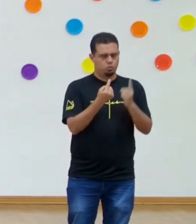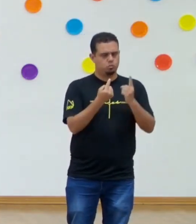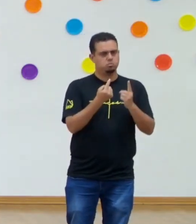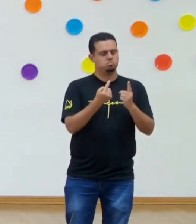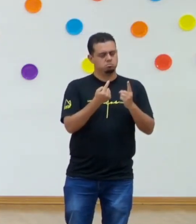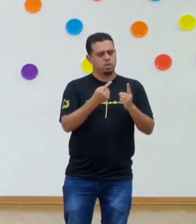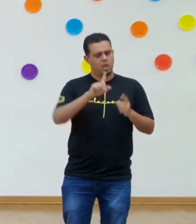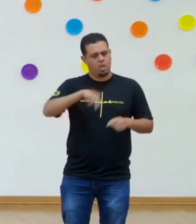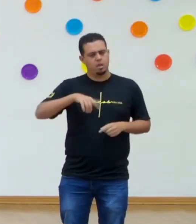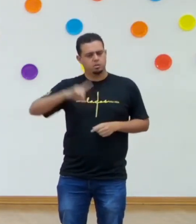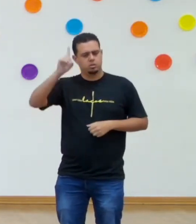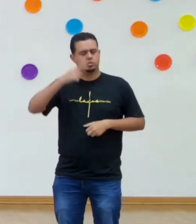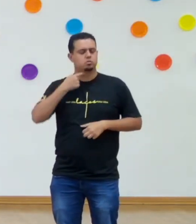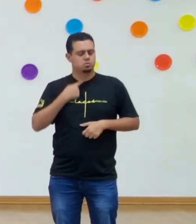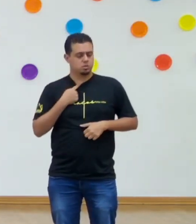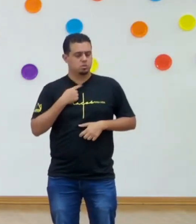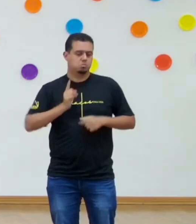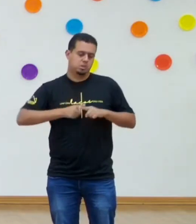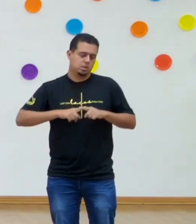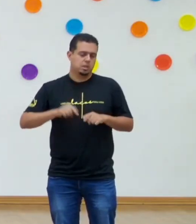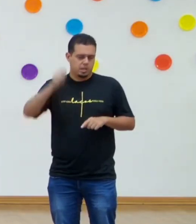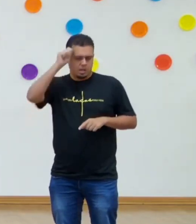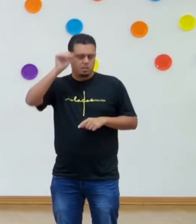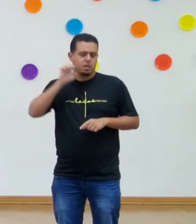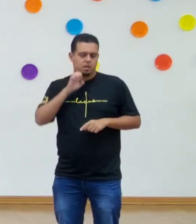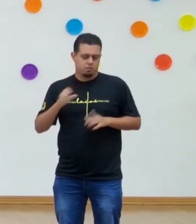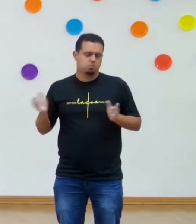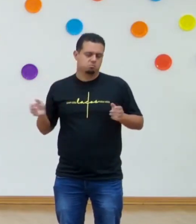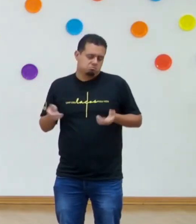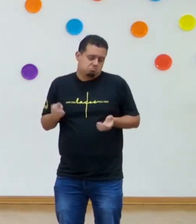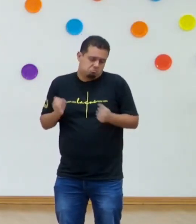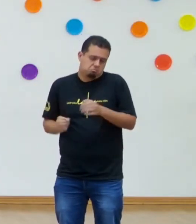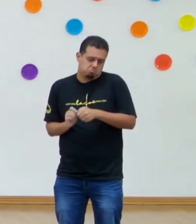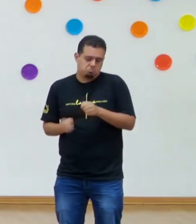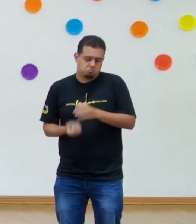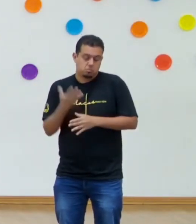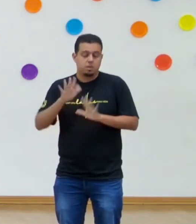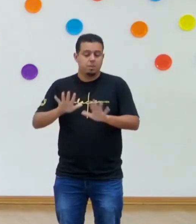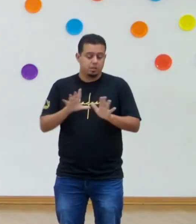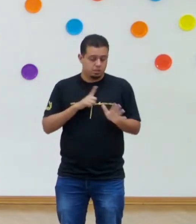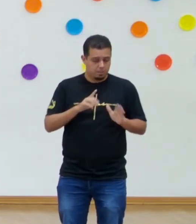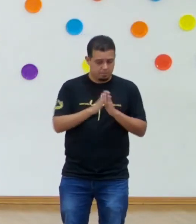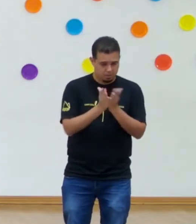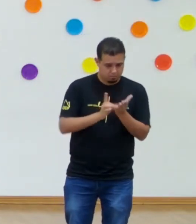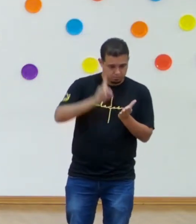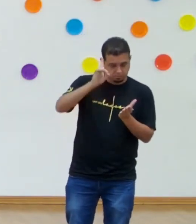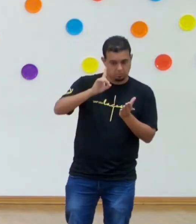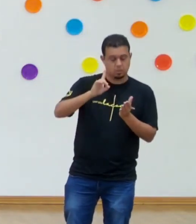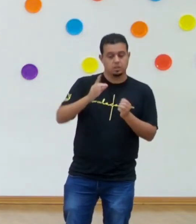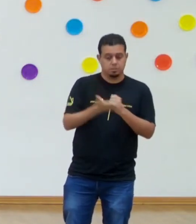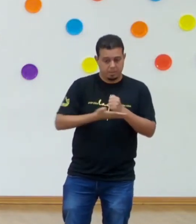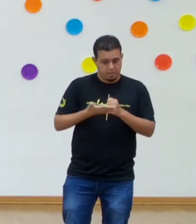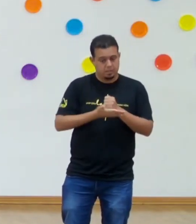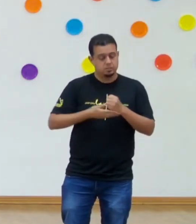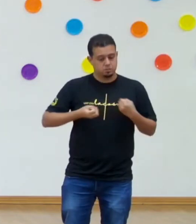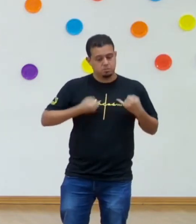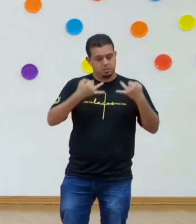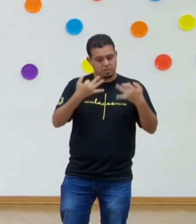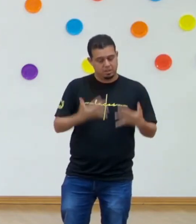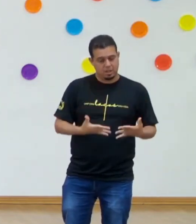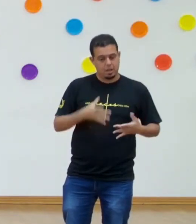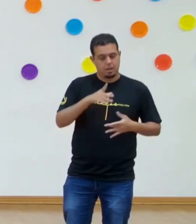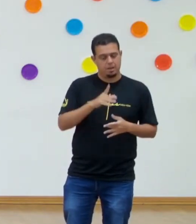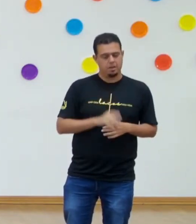ele criou Adão e Eva assim. Mas a base bíblica para afirmarmos que poligamia é pecado me parece contraição